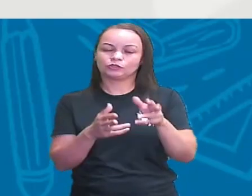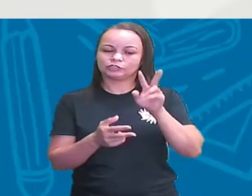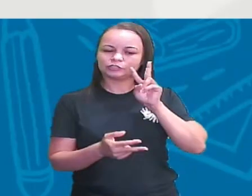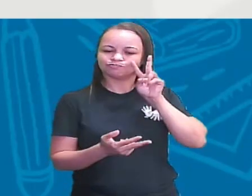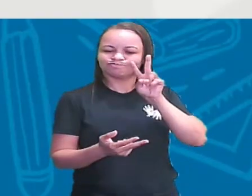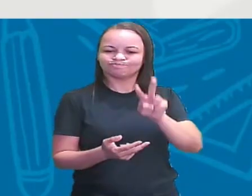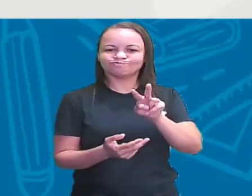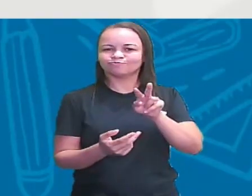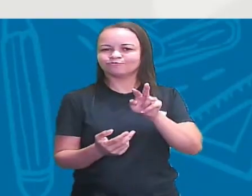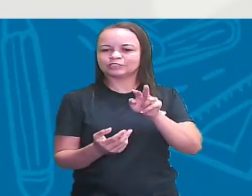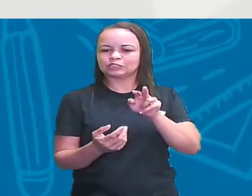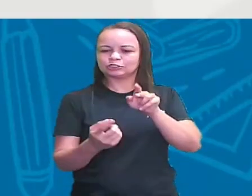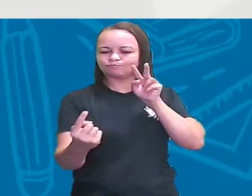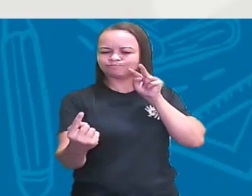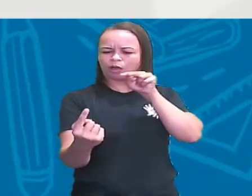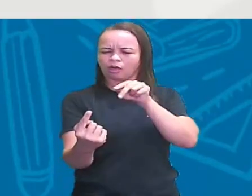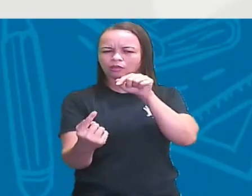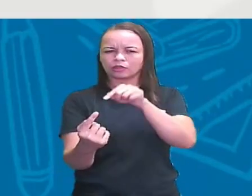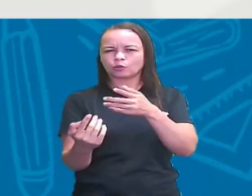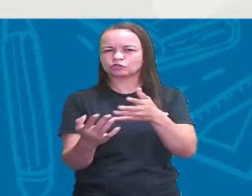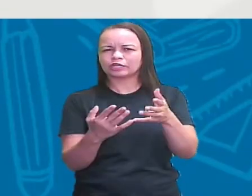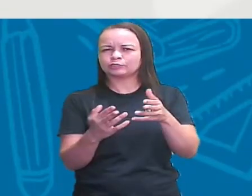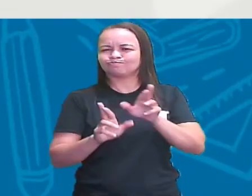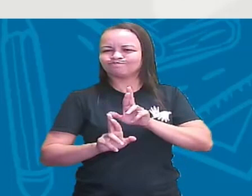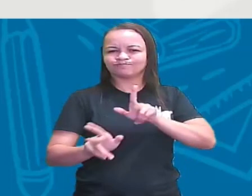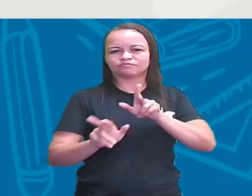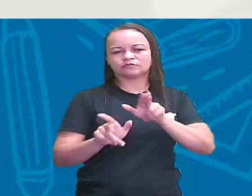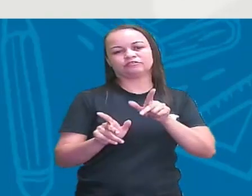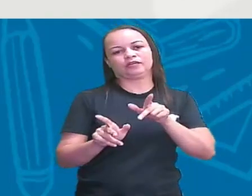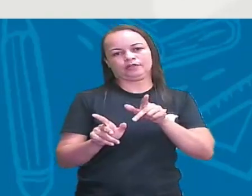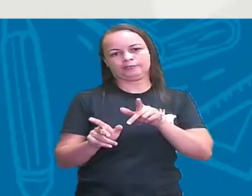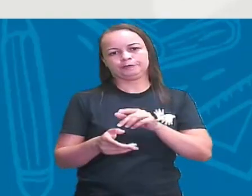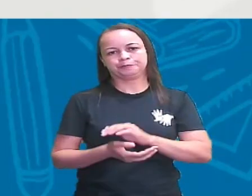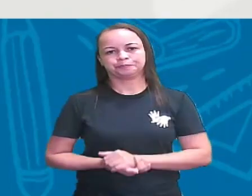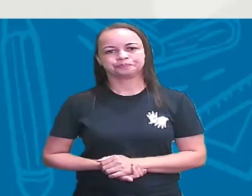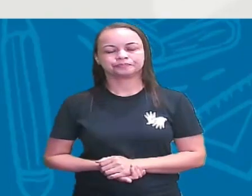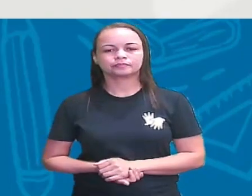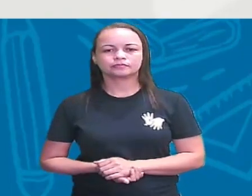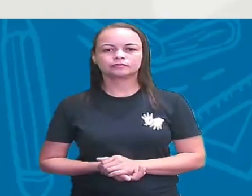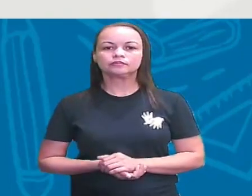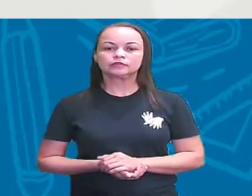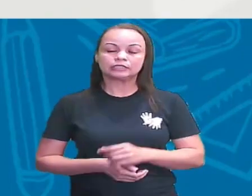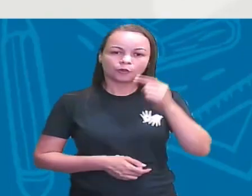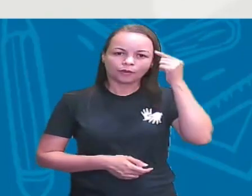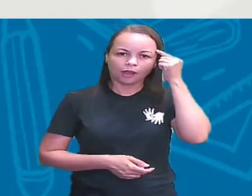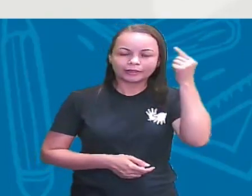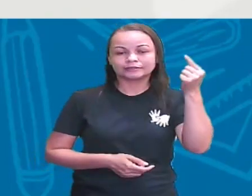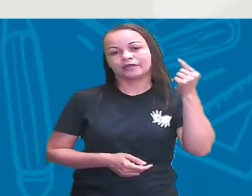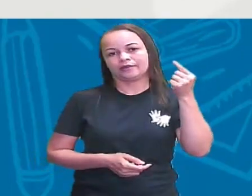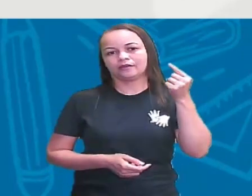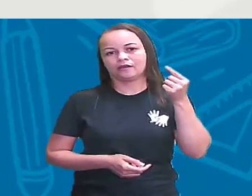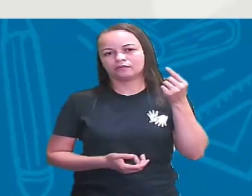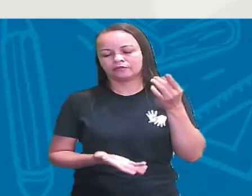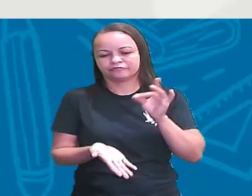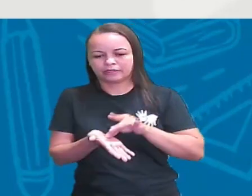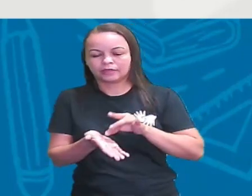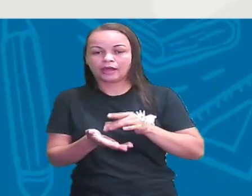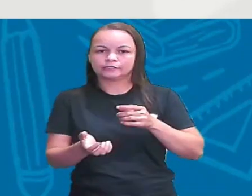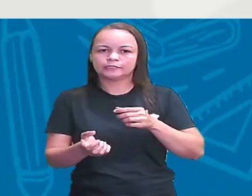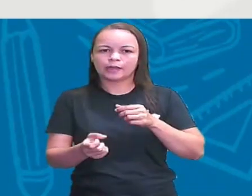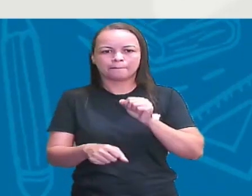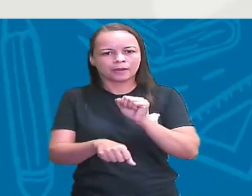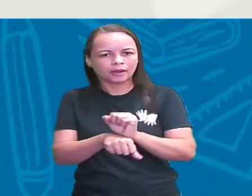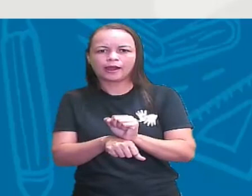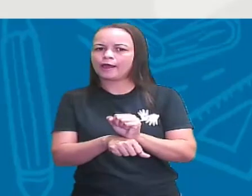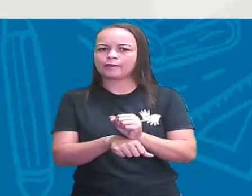vistas de um jeito meio diferente, ok? E a ideia é exatamente combater isso, né?